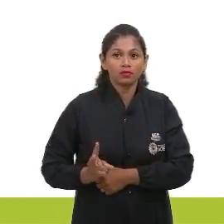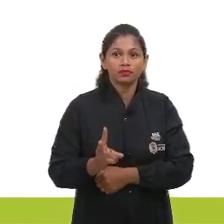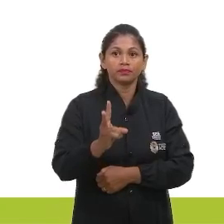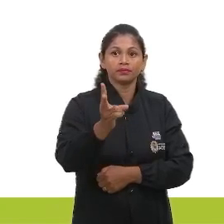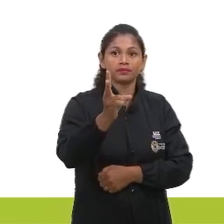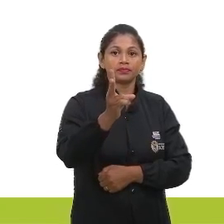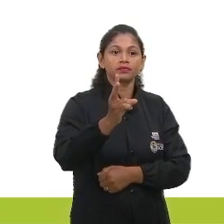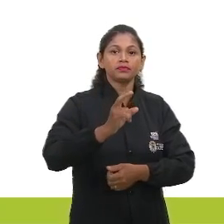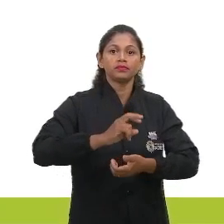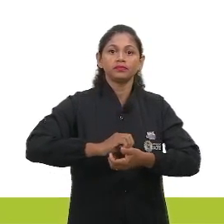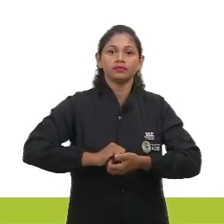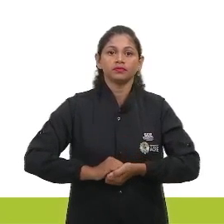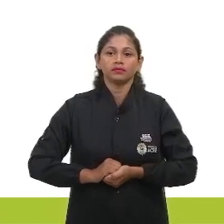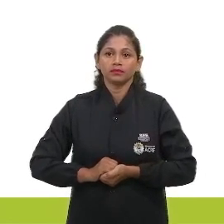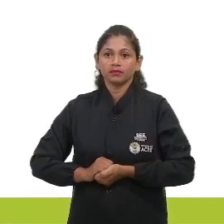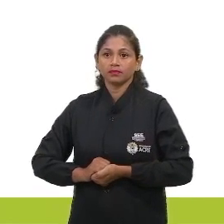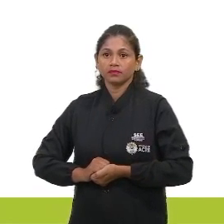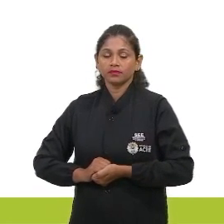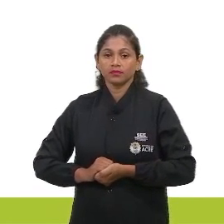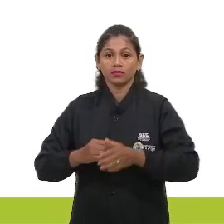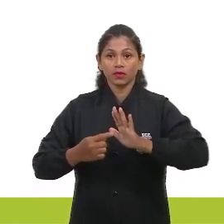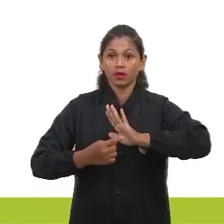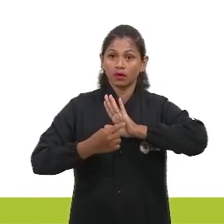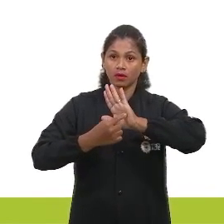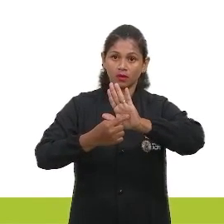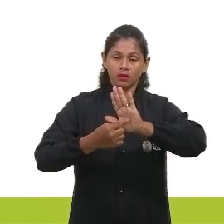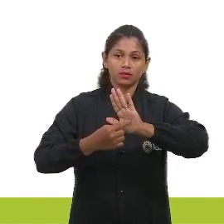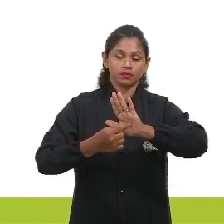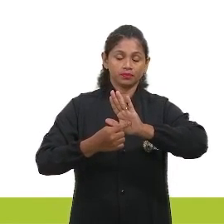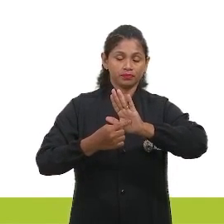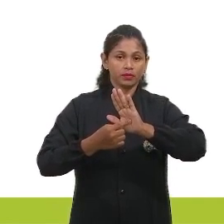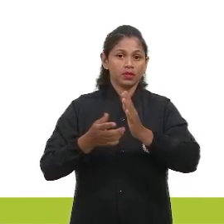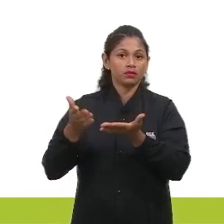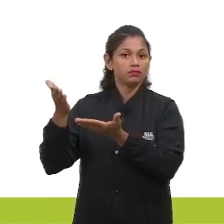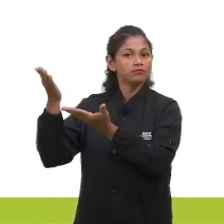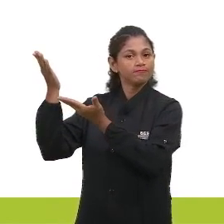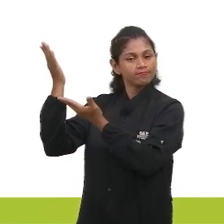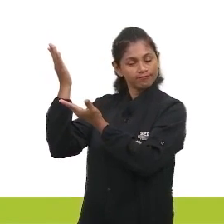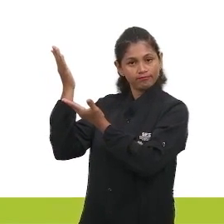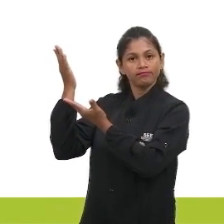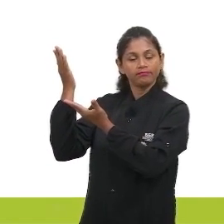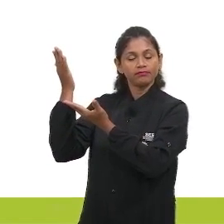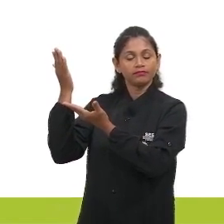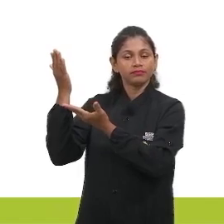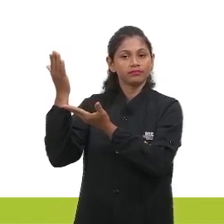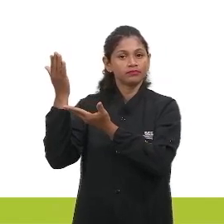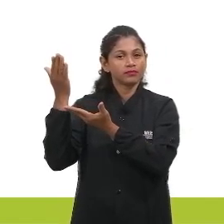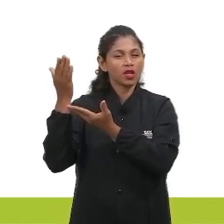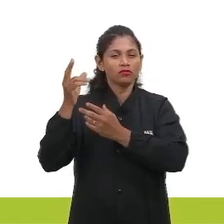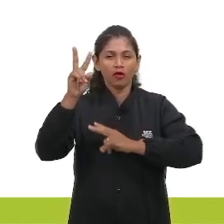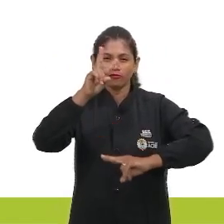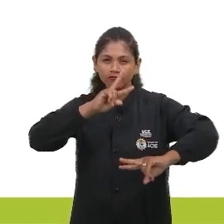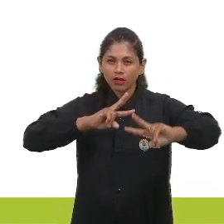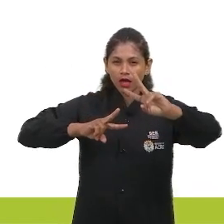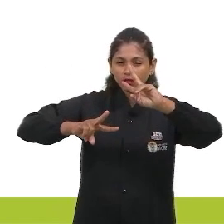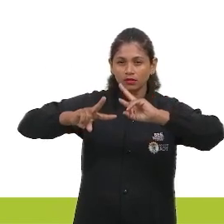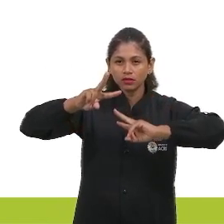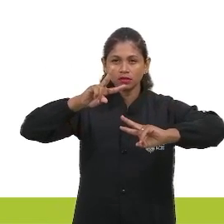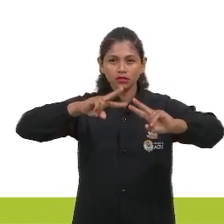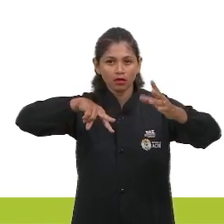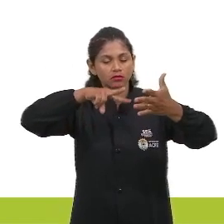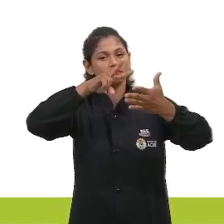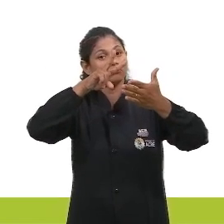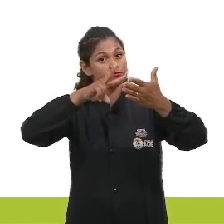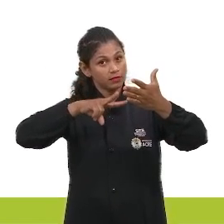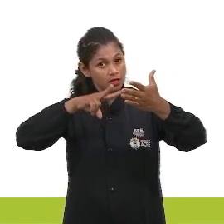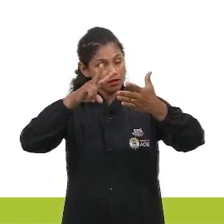informações e agora eu apresento para vocês essa charge. Visualizem bem essa charge em que